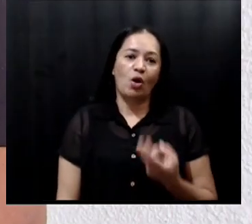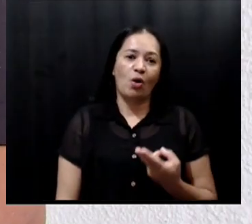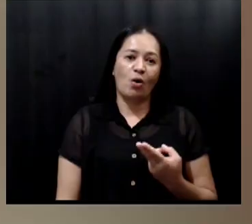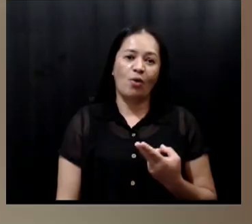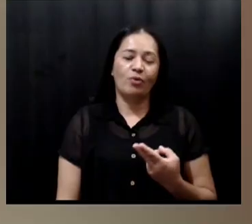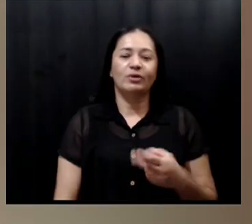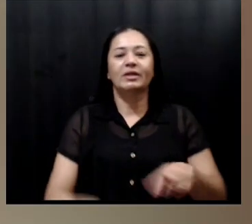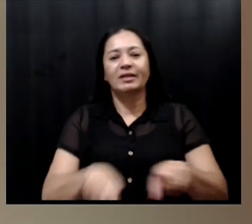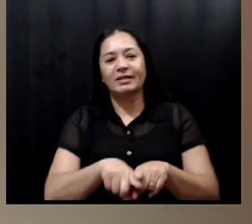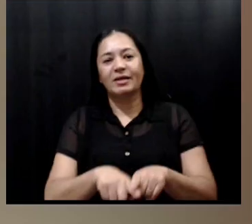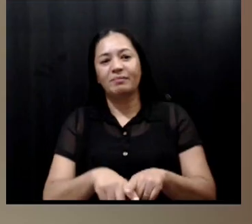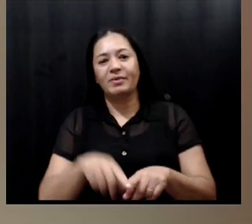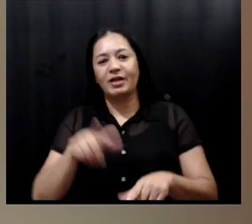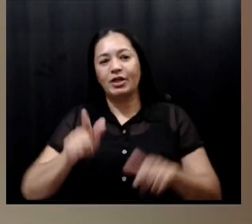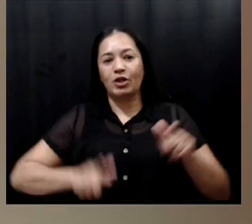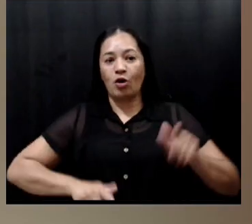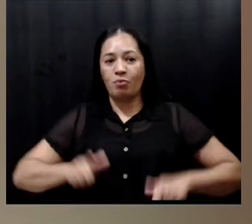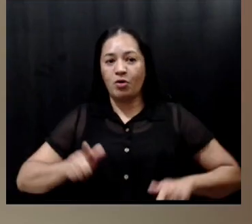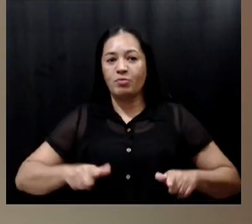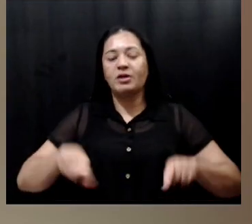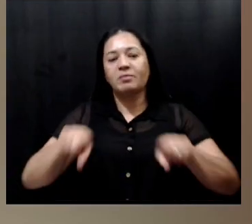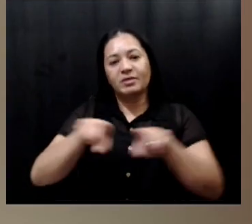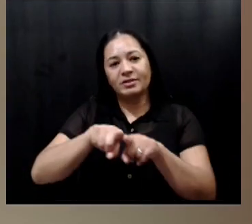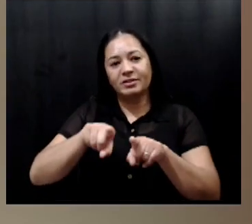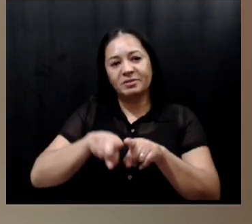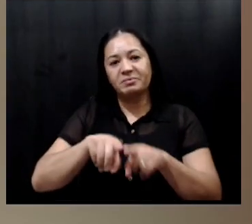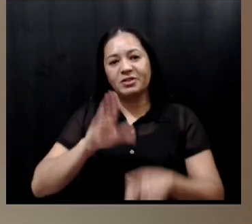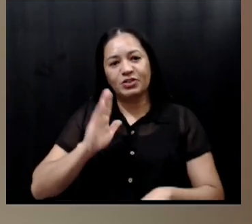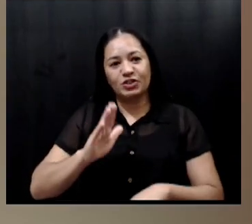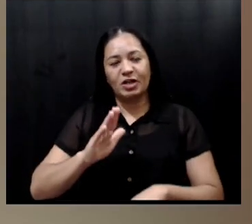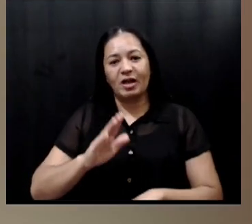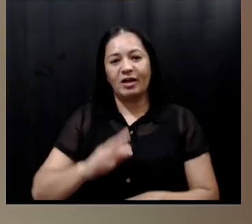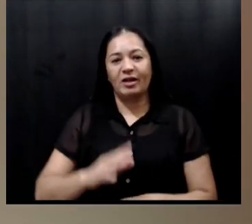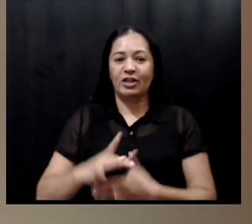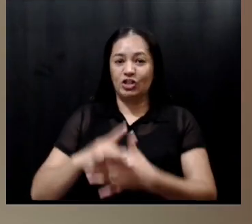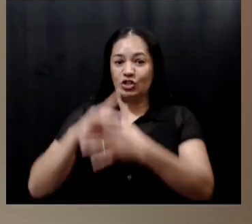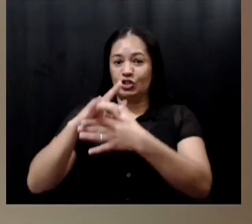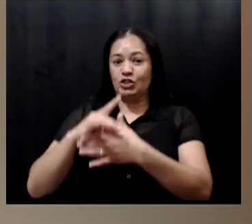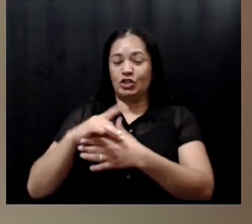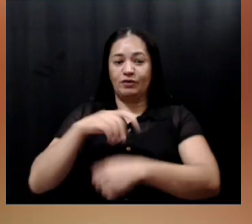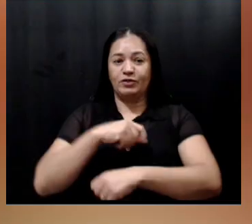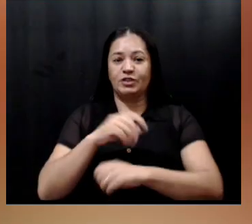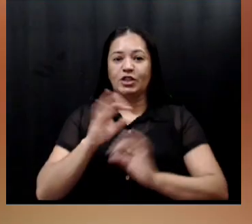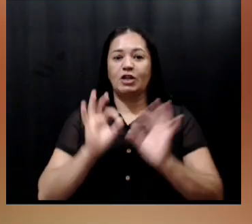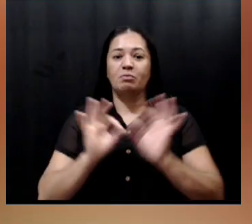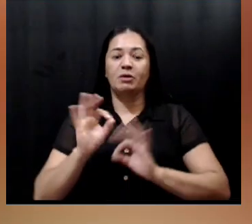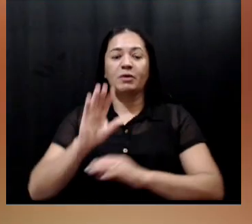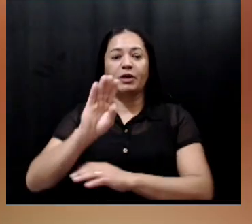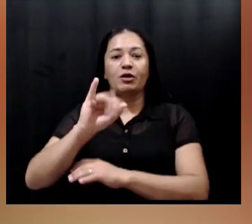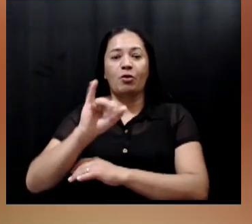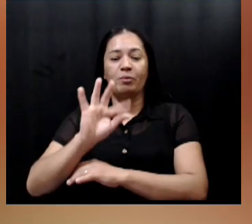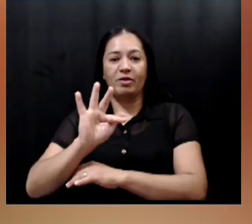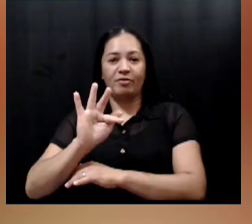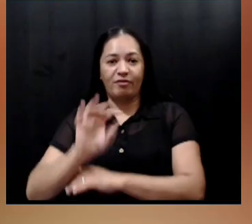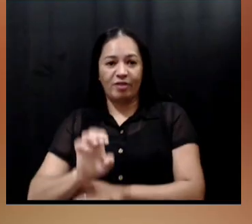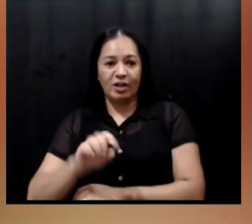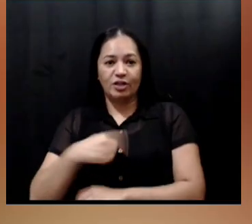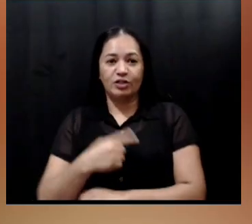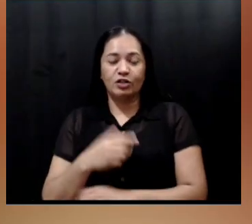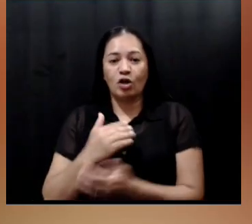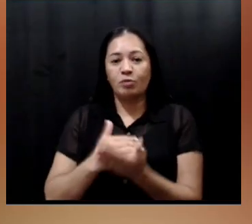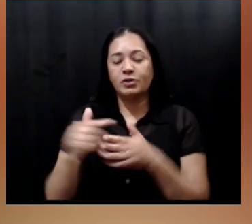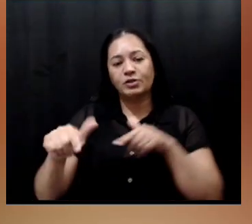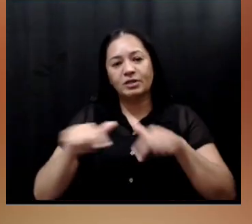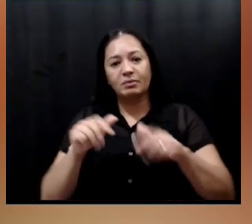chefe de cozinha também, e ele montou um buffet e a gente começou a trabalhar junto.